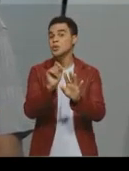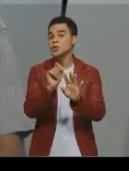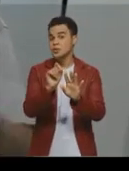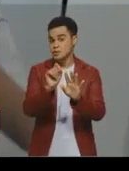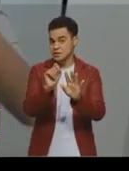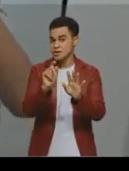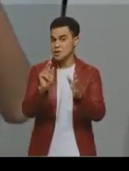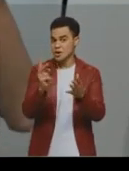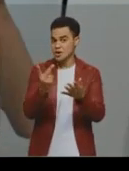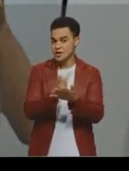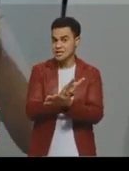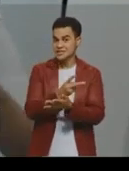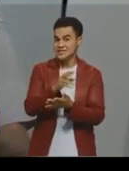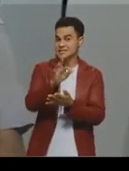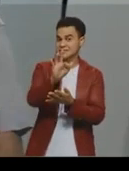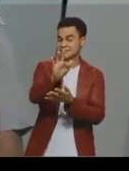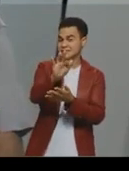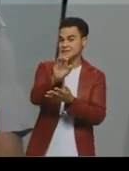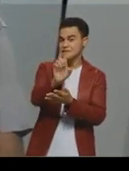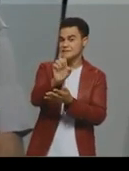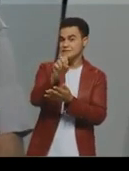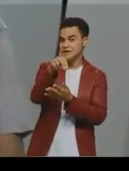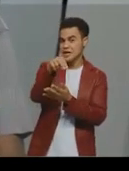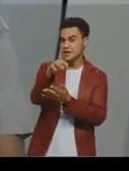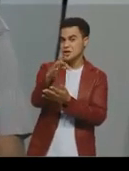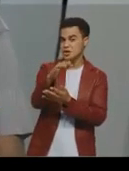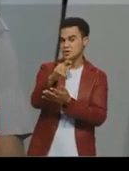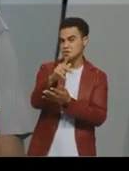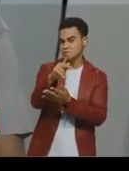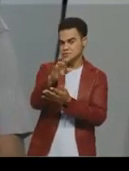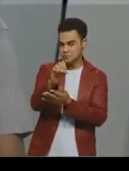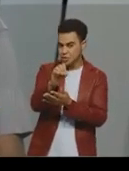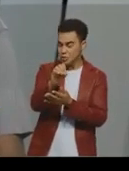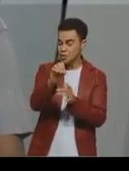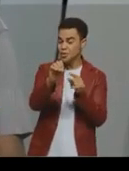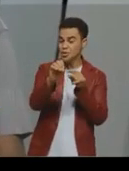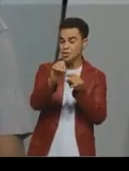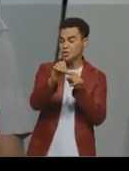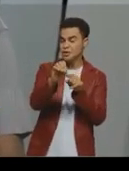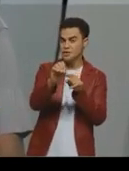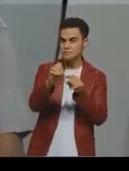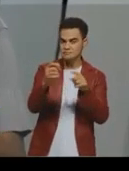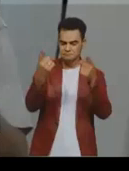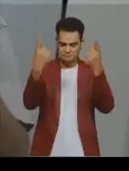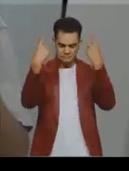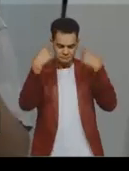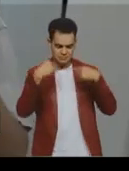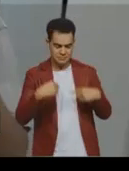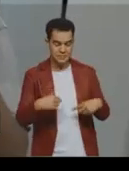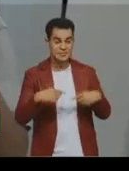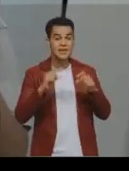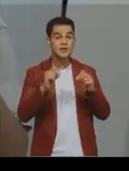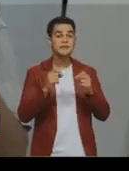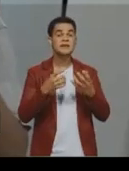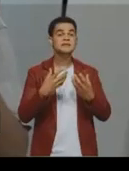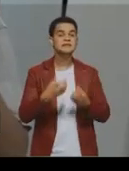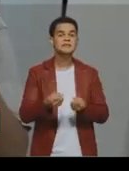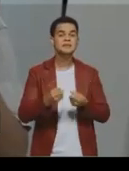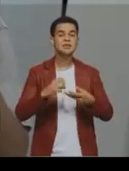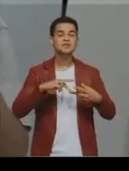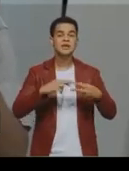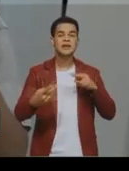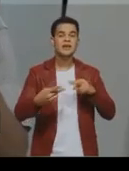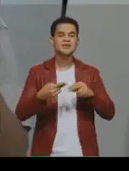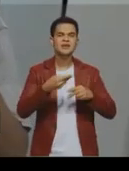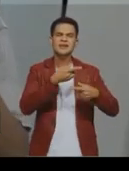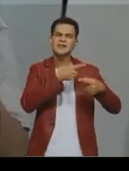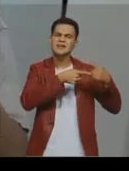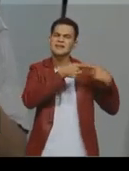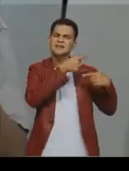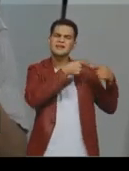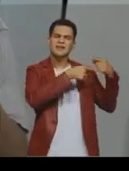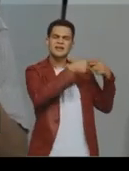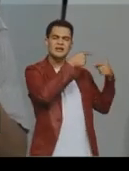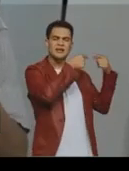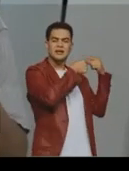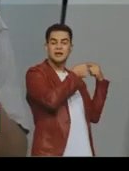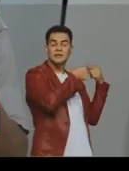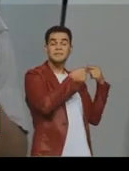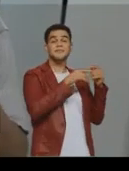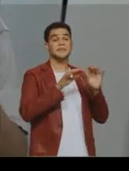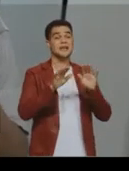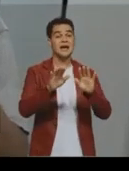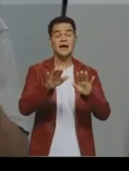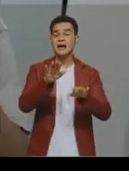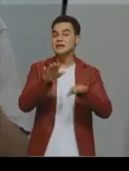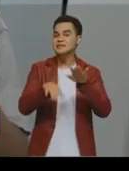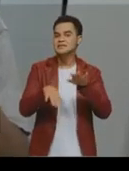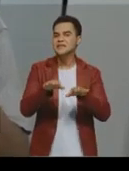desses fenótipos, além das questões ambientais, é o que nós recebemos Isso. de carga genética. E algumas características que não são dominantes, elas